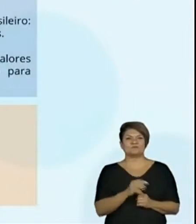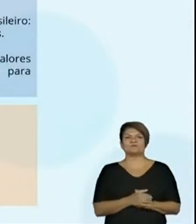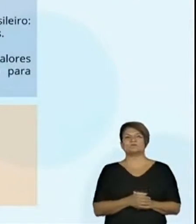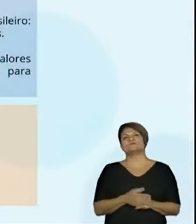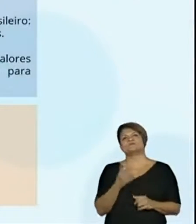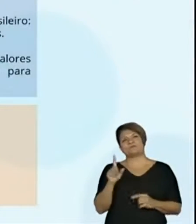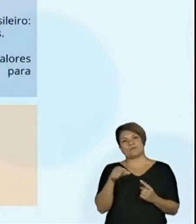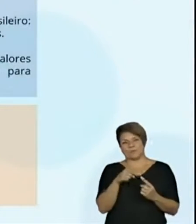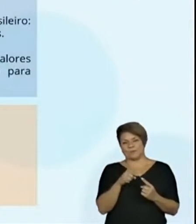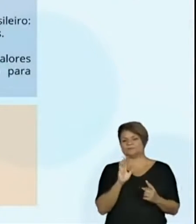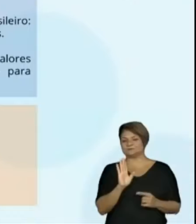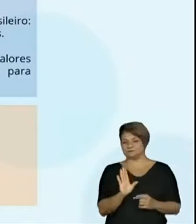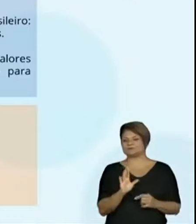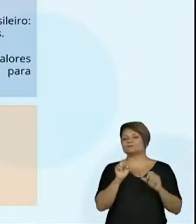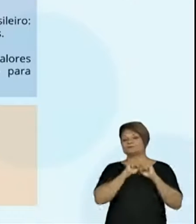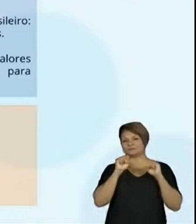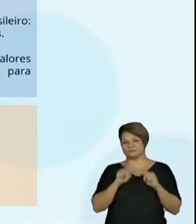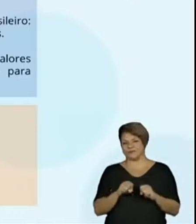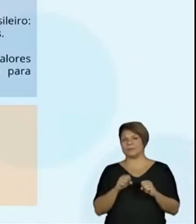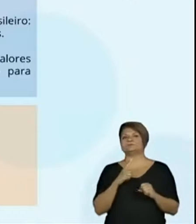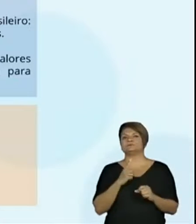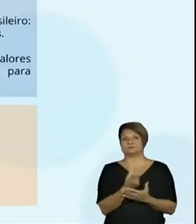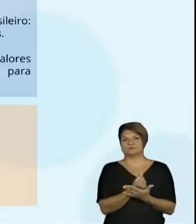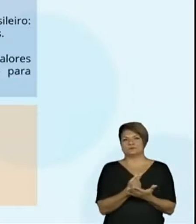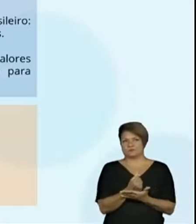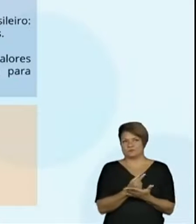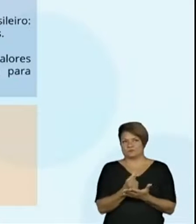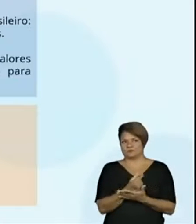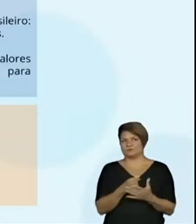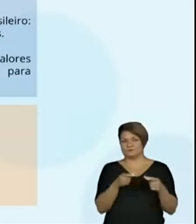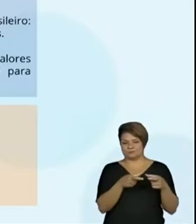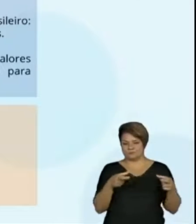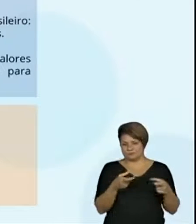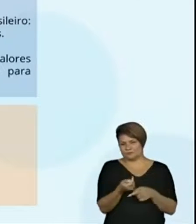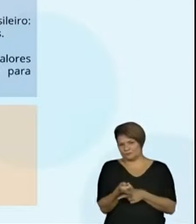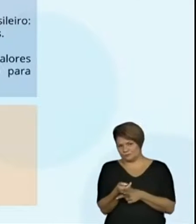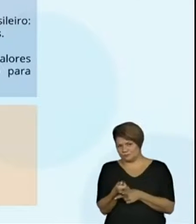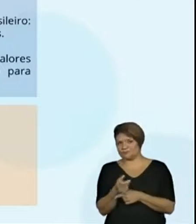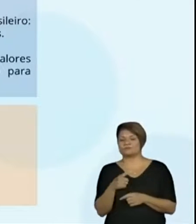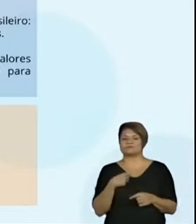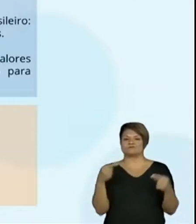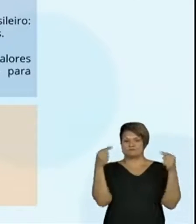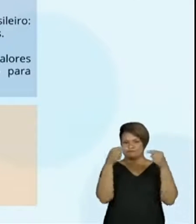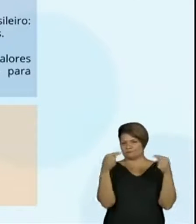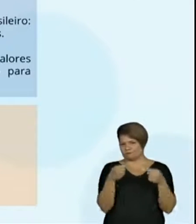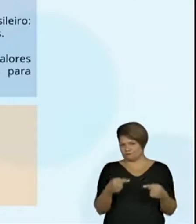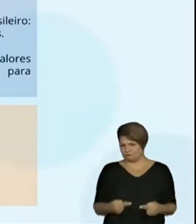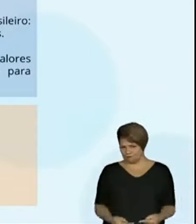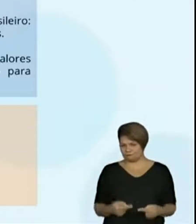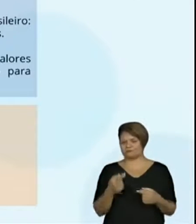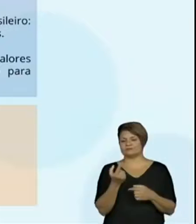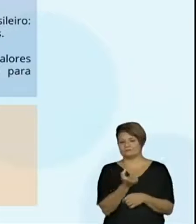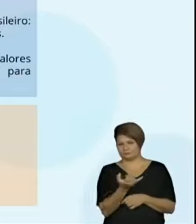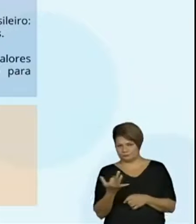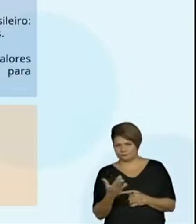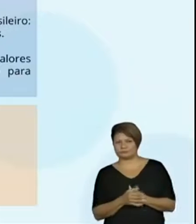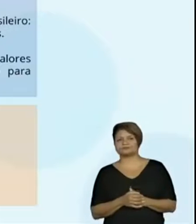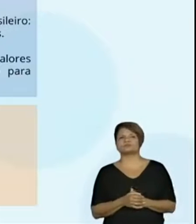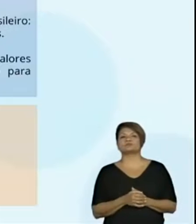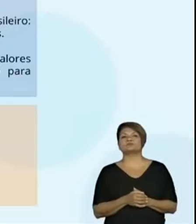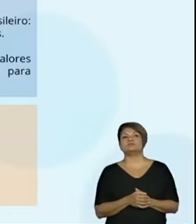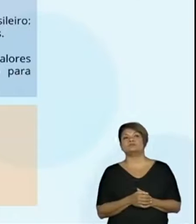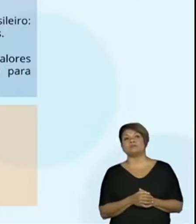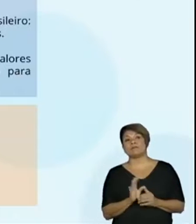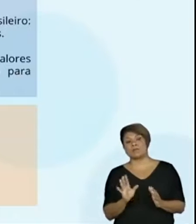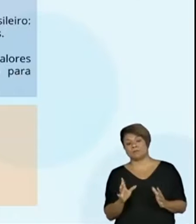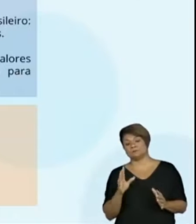sistema monetário brasileiro, reconhecimento de cédulas e moedas e equivalência de valores. A gente vai por partes na aula, tá? A gente não